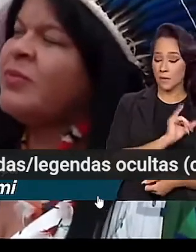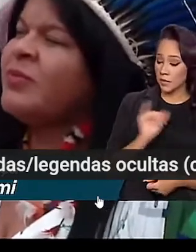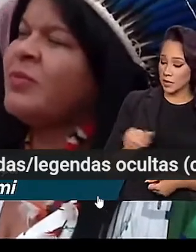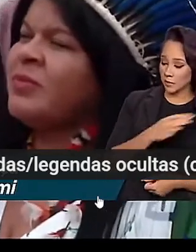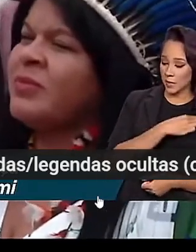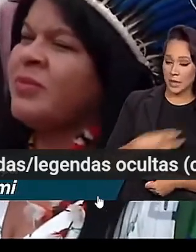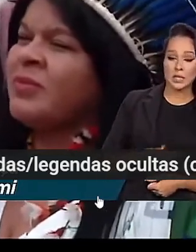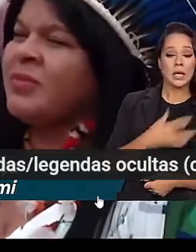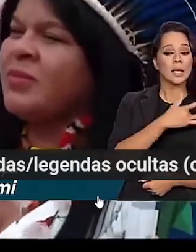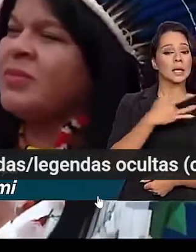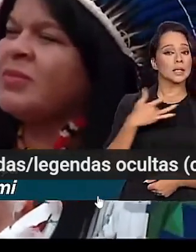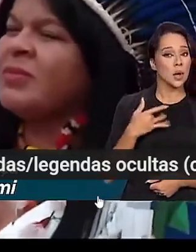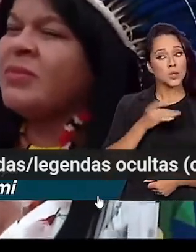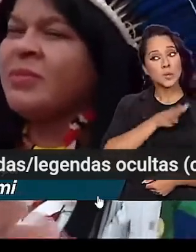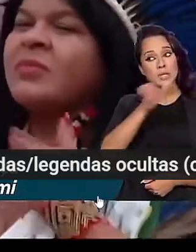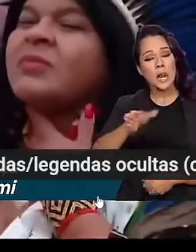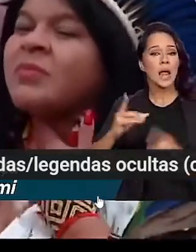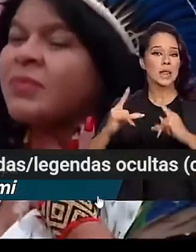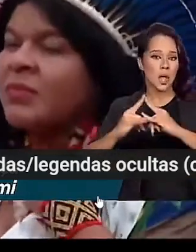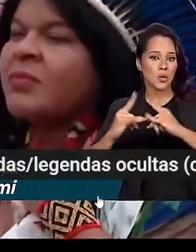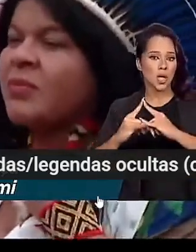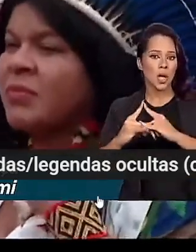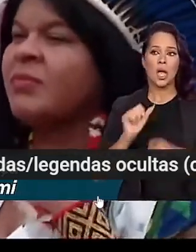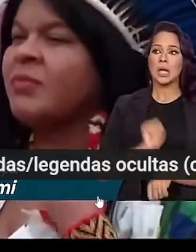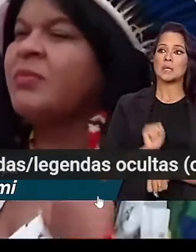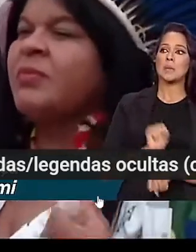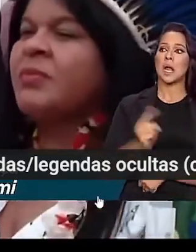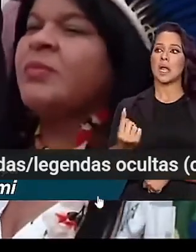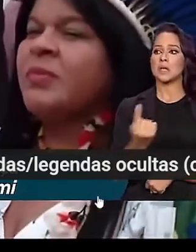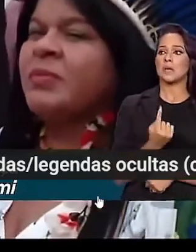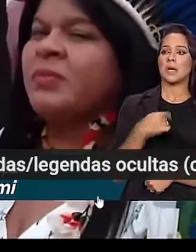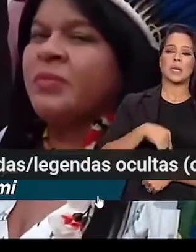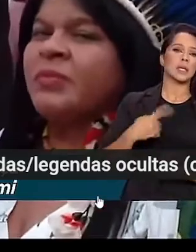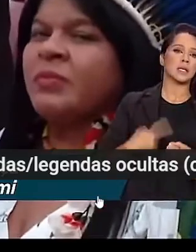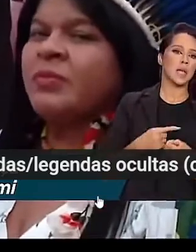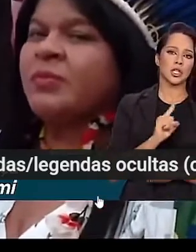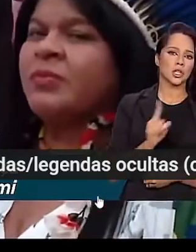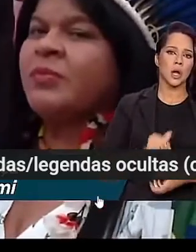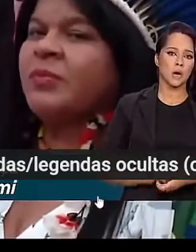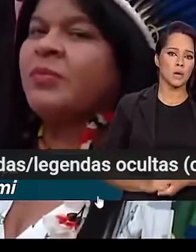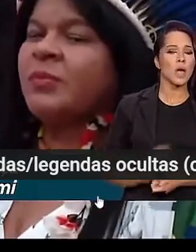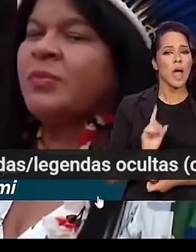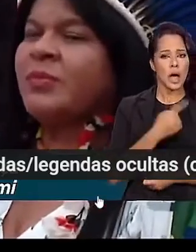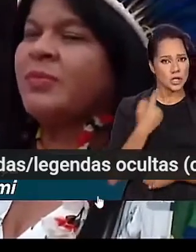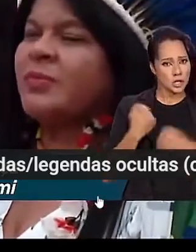tomar consciência do problema que o Jair Bolsonaro causou a esse país e